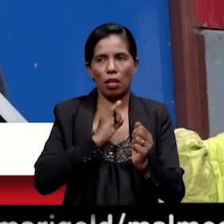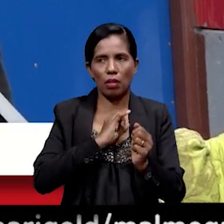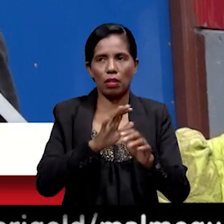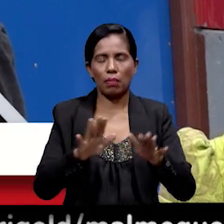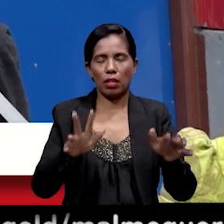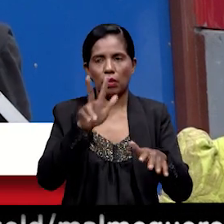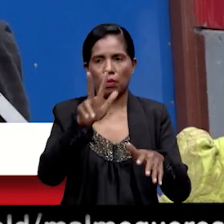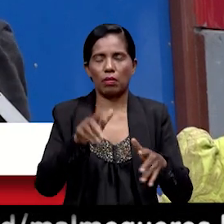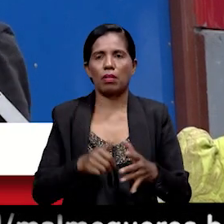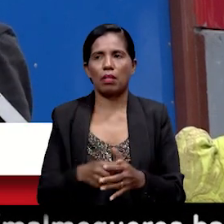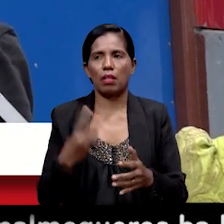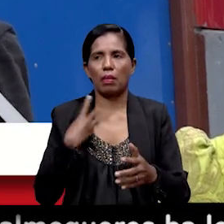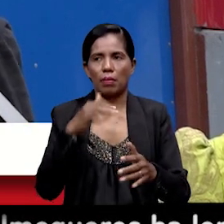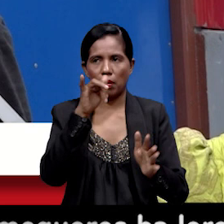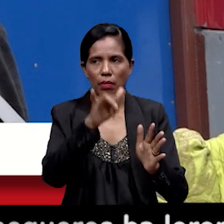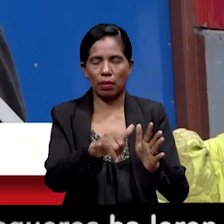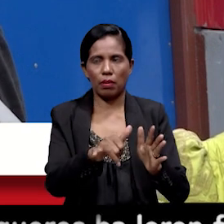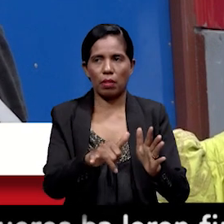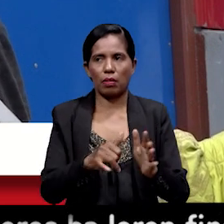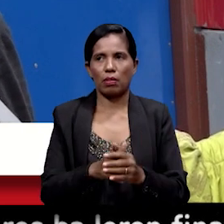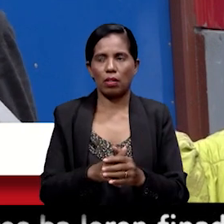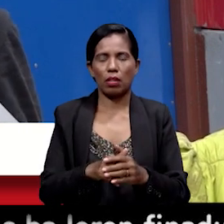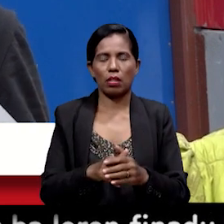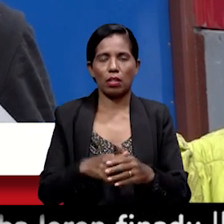ida ami hela huma ida ki kon ne det